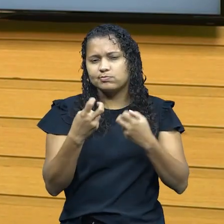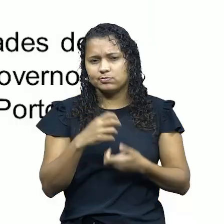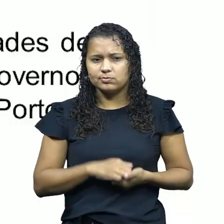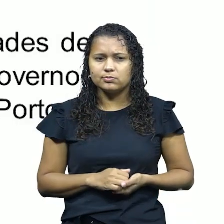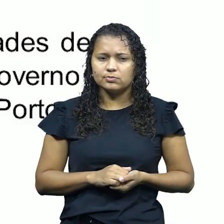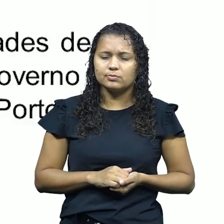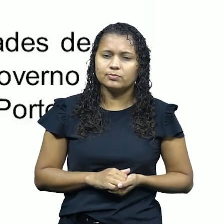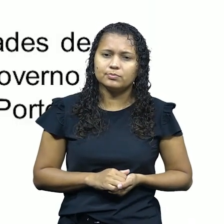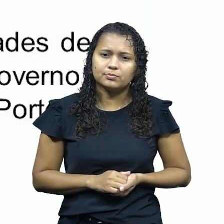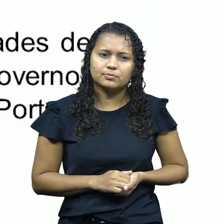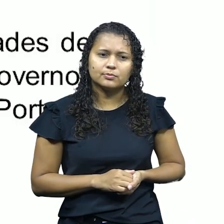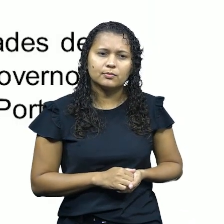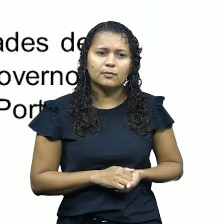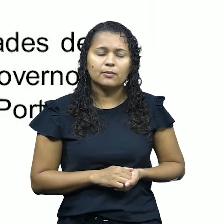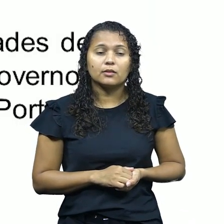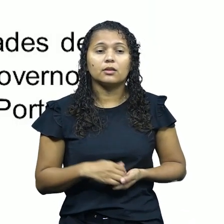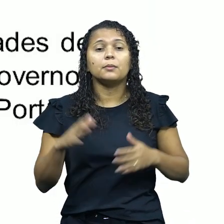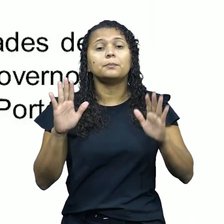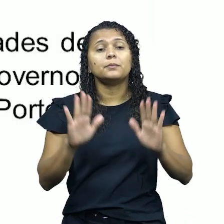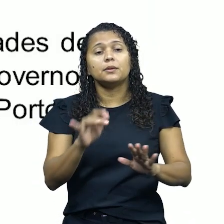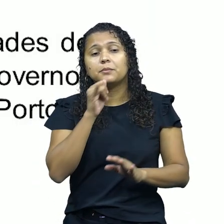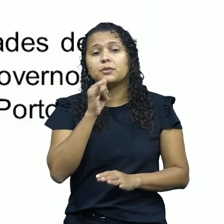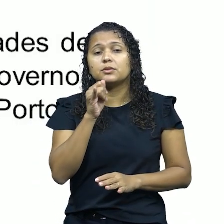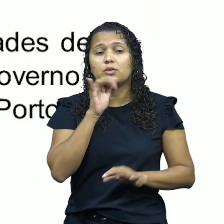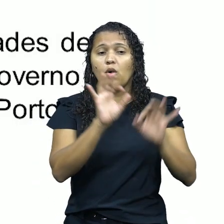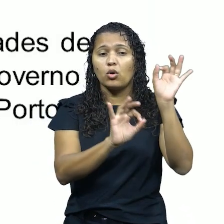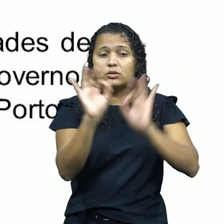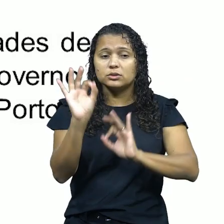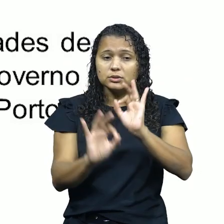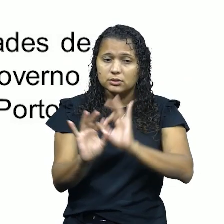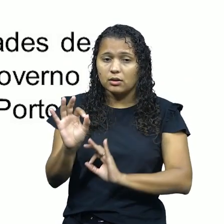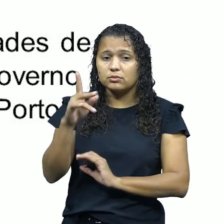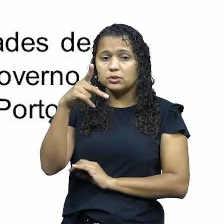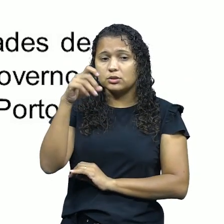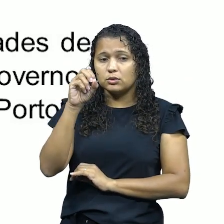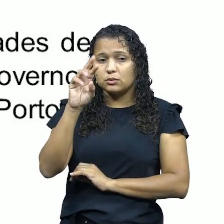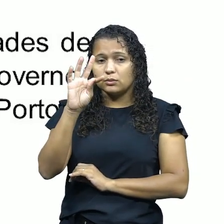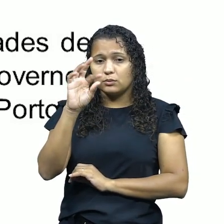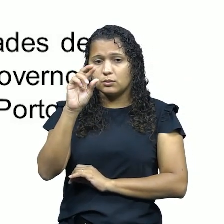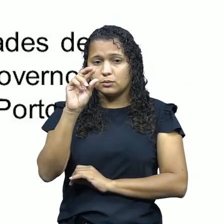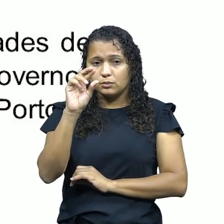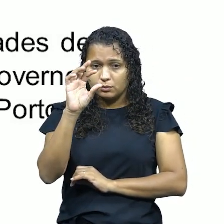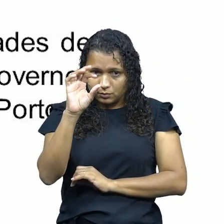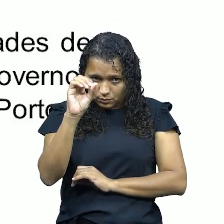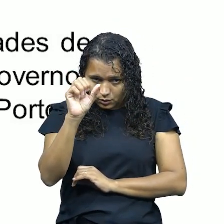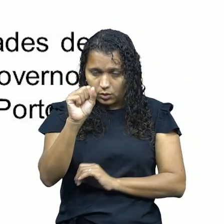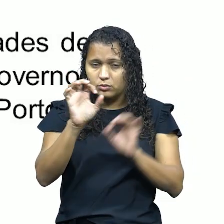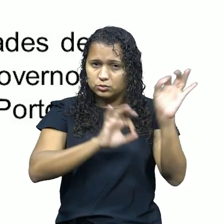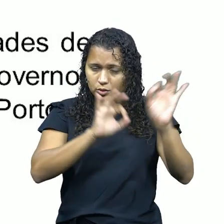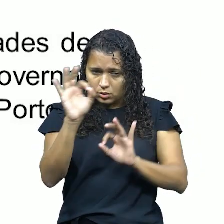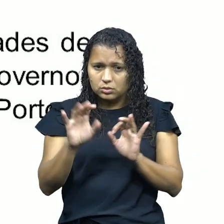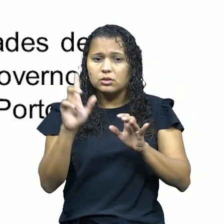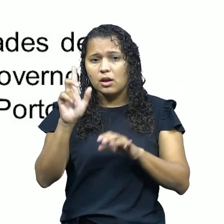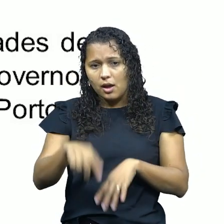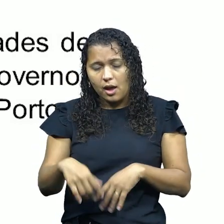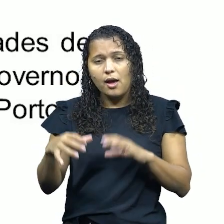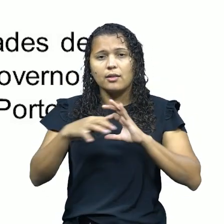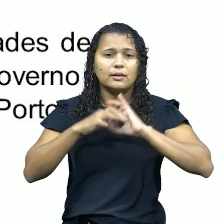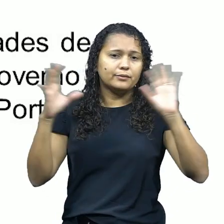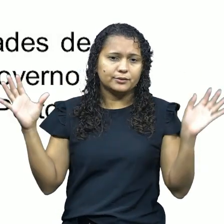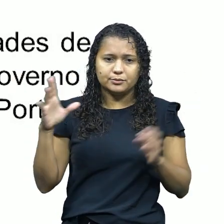claro. Em relação aos portos organizados, né? O que são os portos organizados? Eles são os